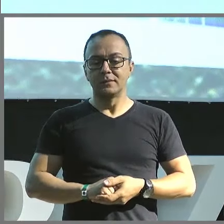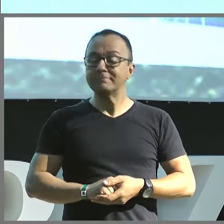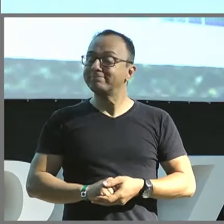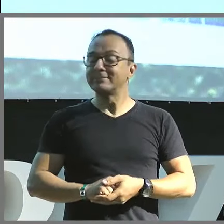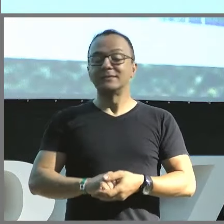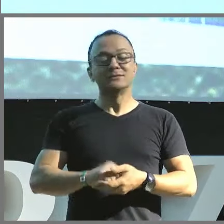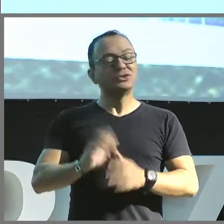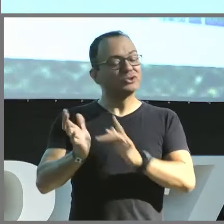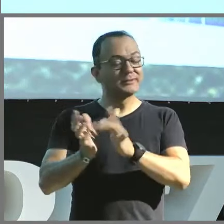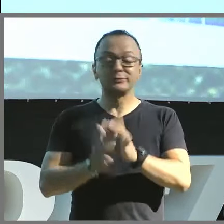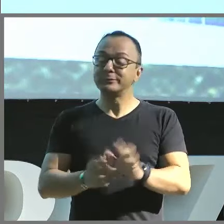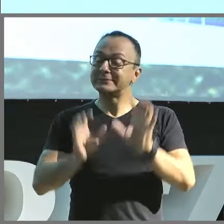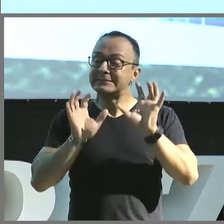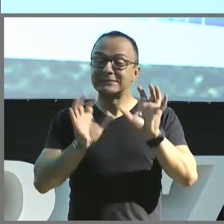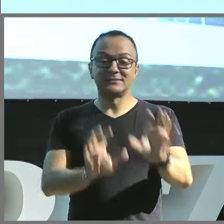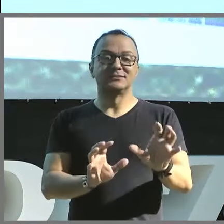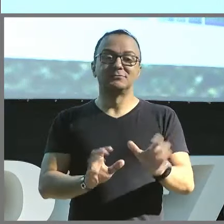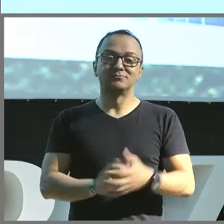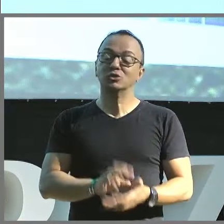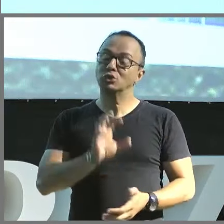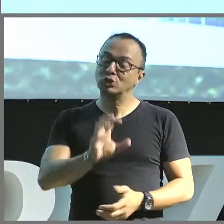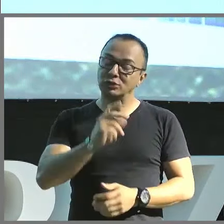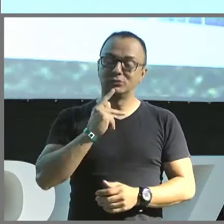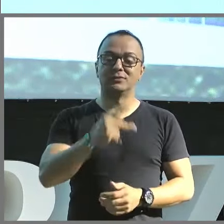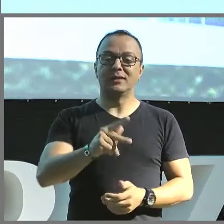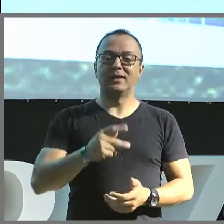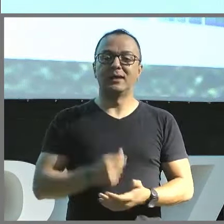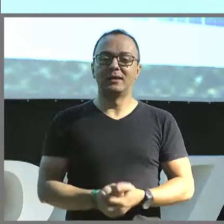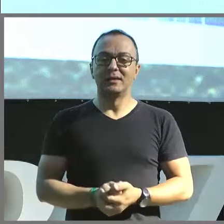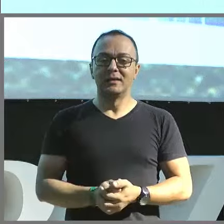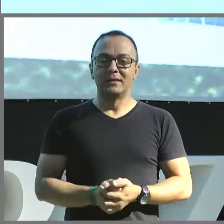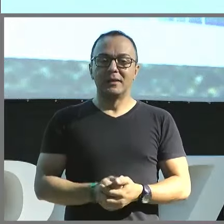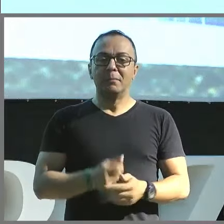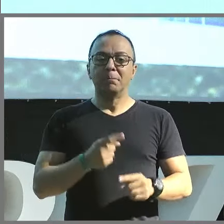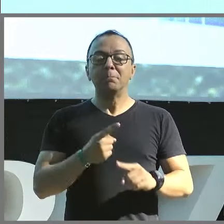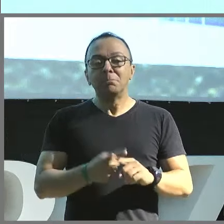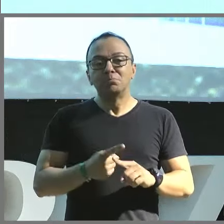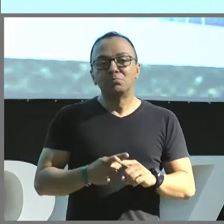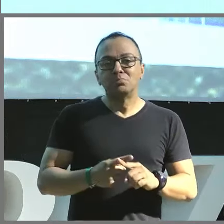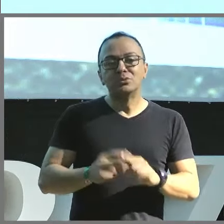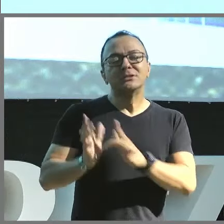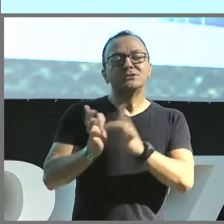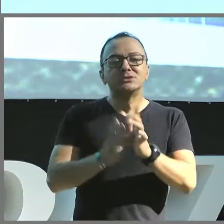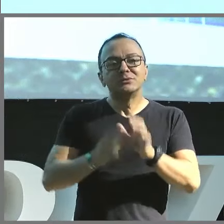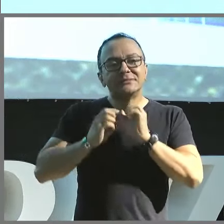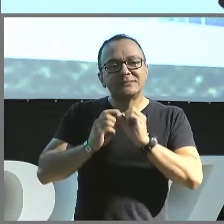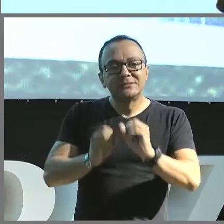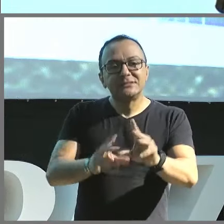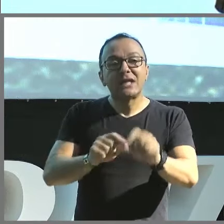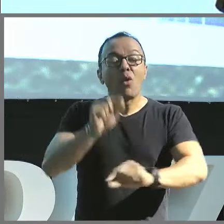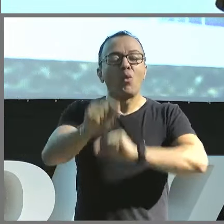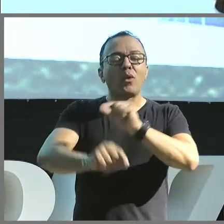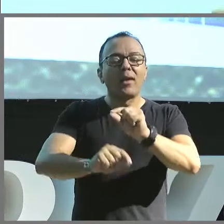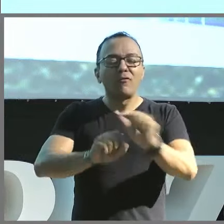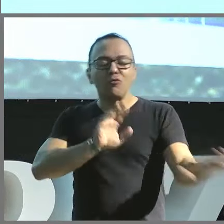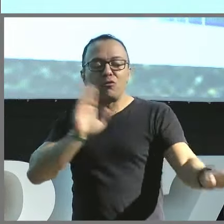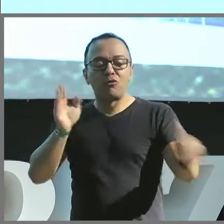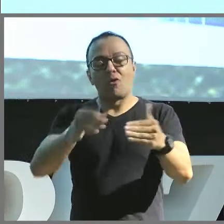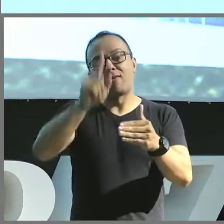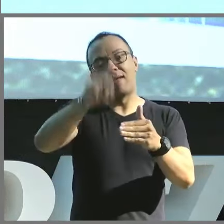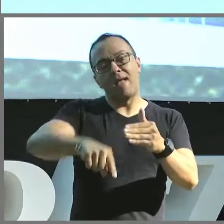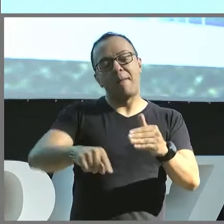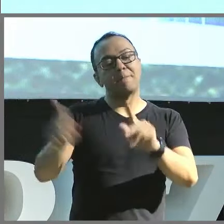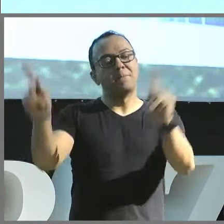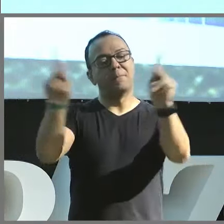assim que Jesus lidou com a paz. Era essa paz que nós temos dificuldade de lidar. Porque quando